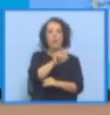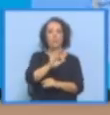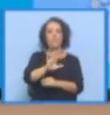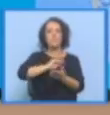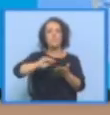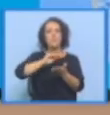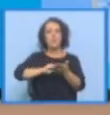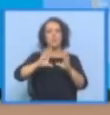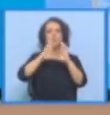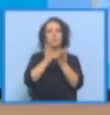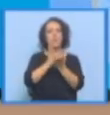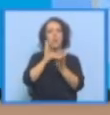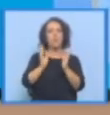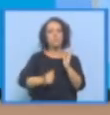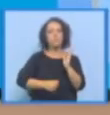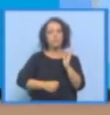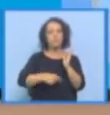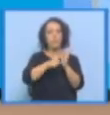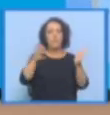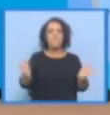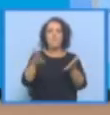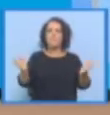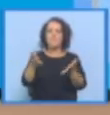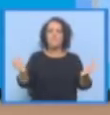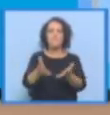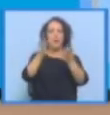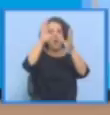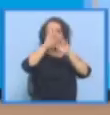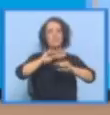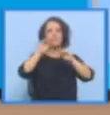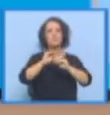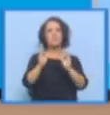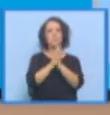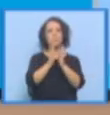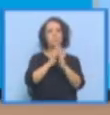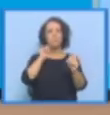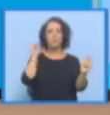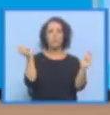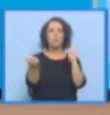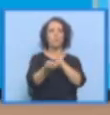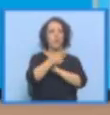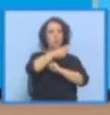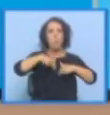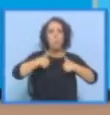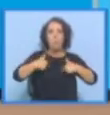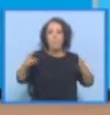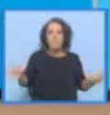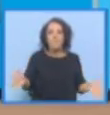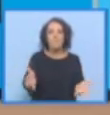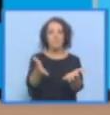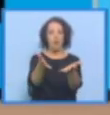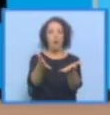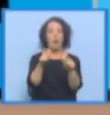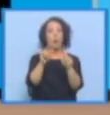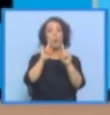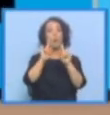um grande fulgor de elaboração catequética, de mudanças no ensino religioso, tudo potenciadas por ele. E aí começou-se a